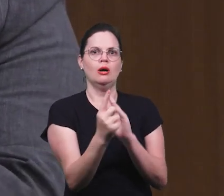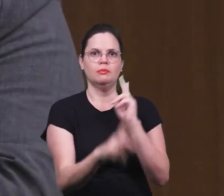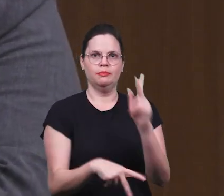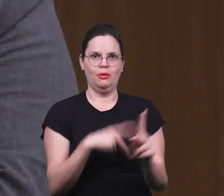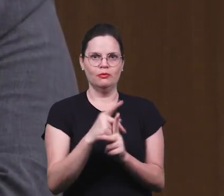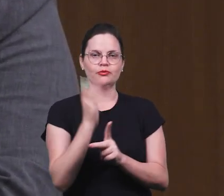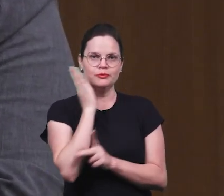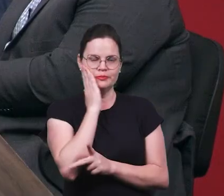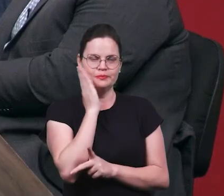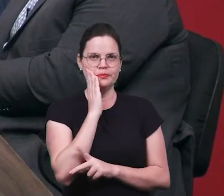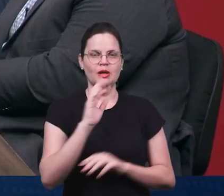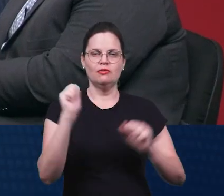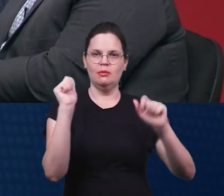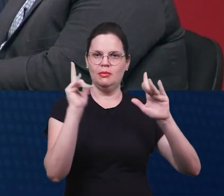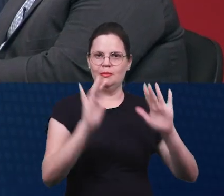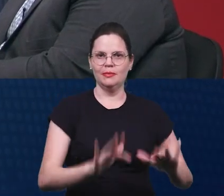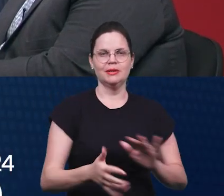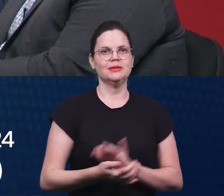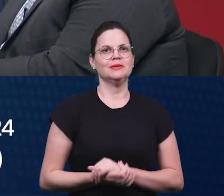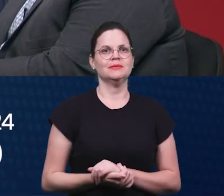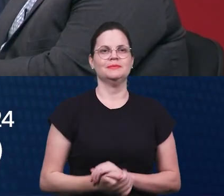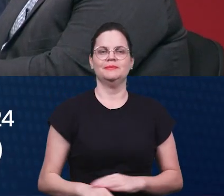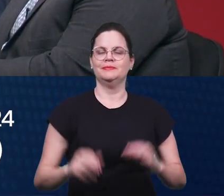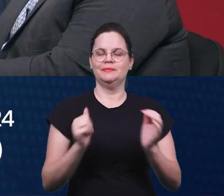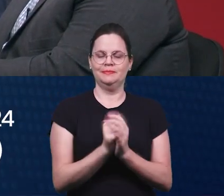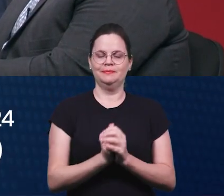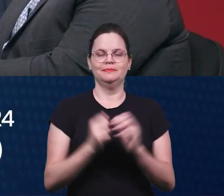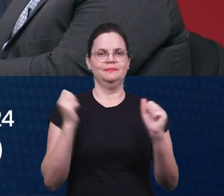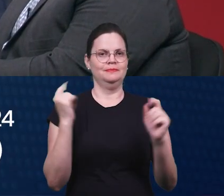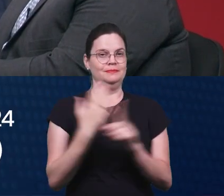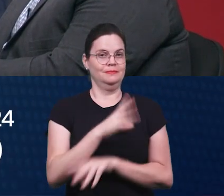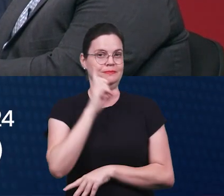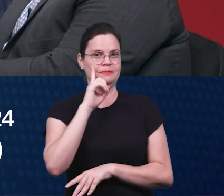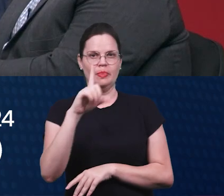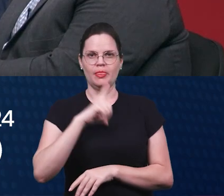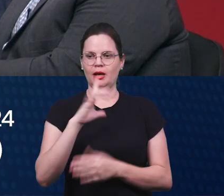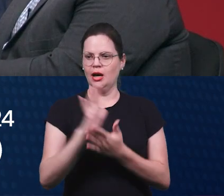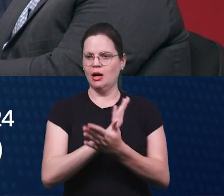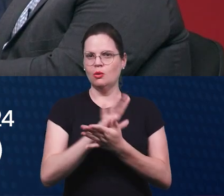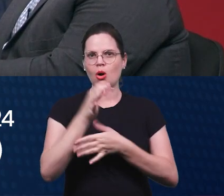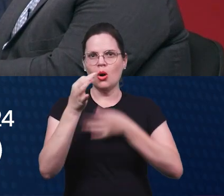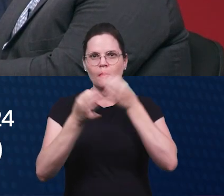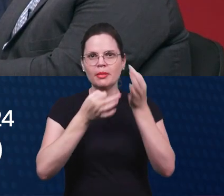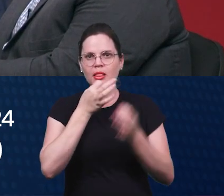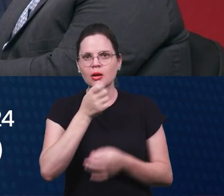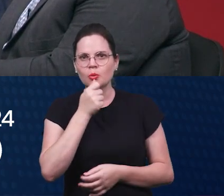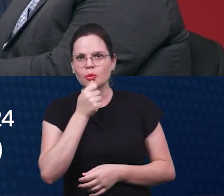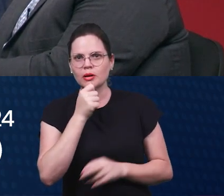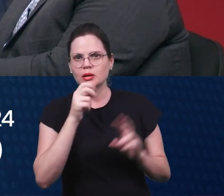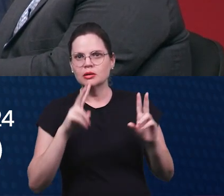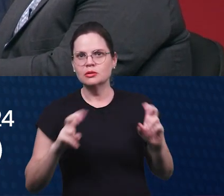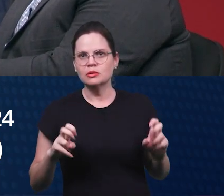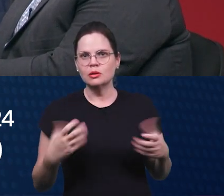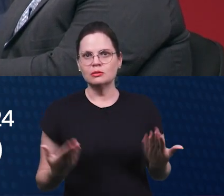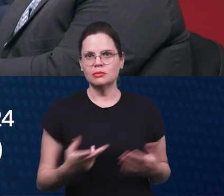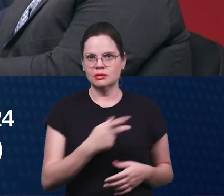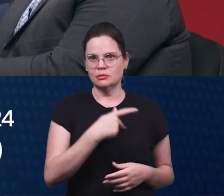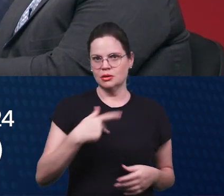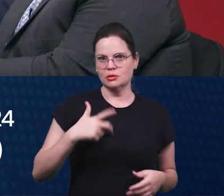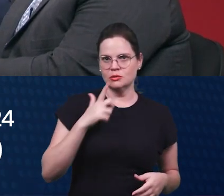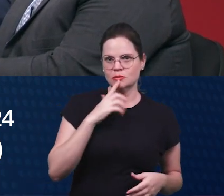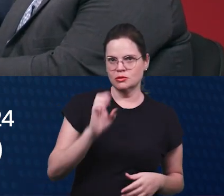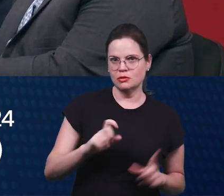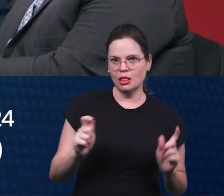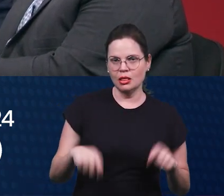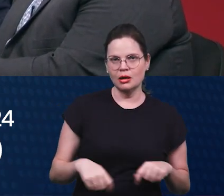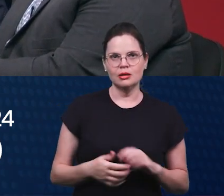as igrejas. Glória a Deus. Algum comentário ainda a respeito? Pastor Luiz Eugênio? Eu queria fazer um comentário